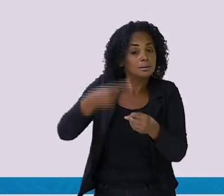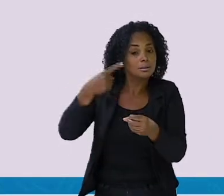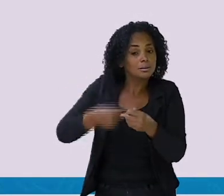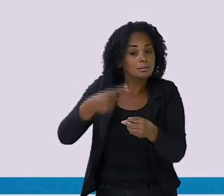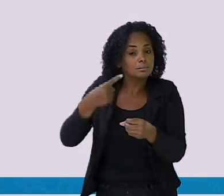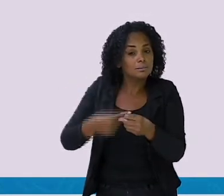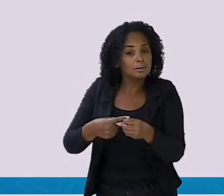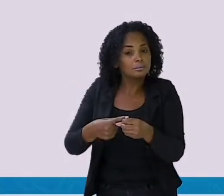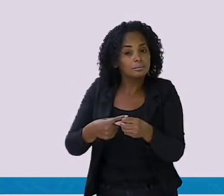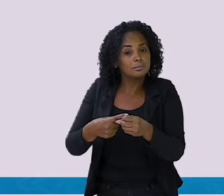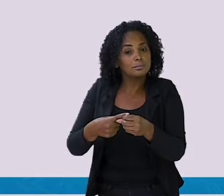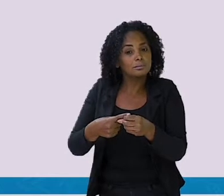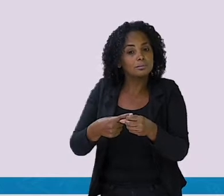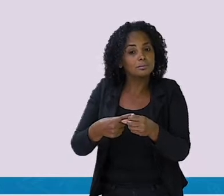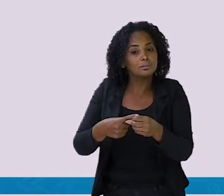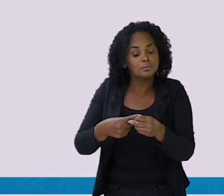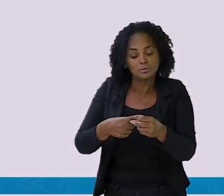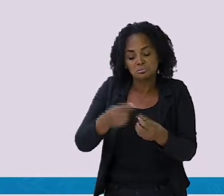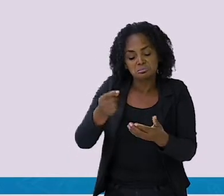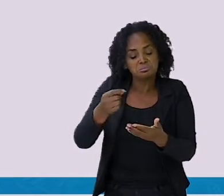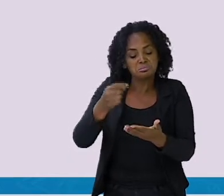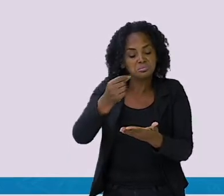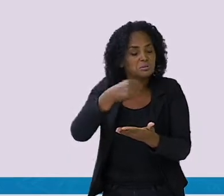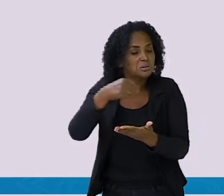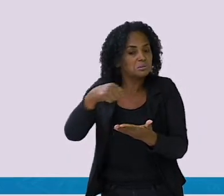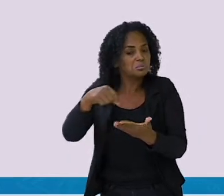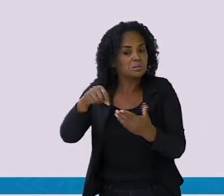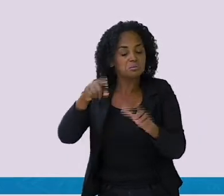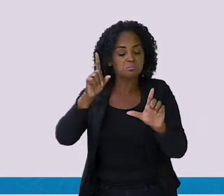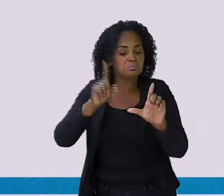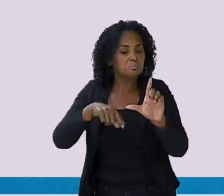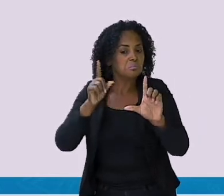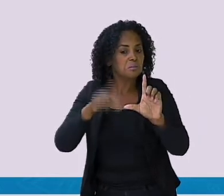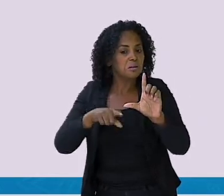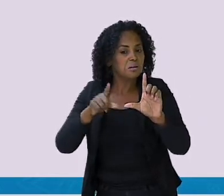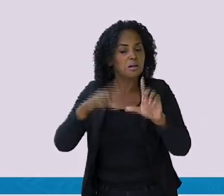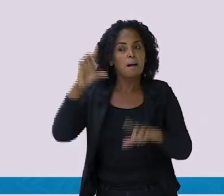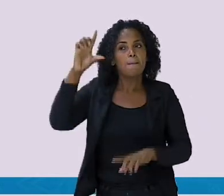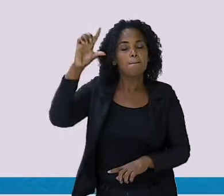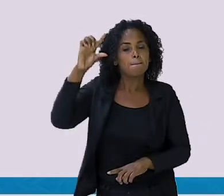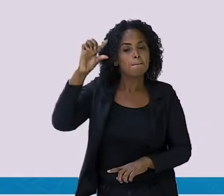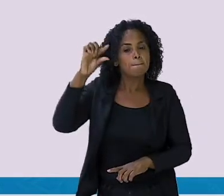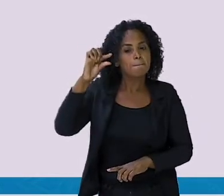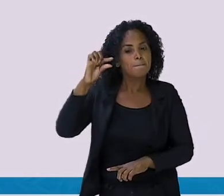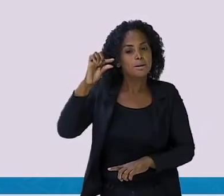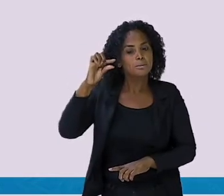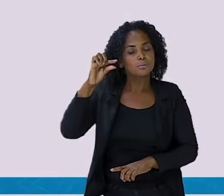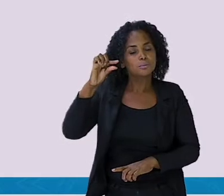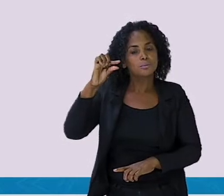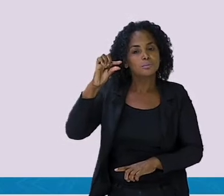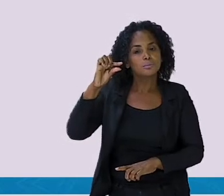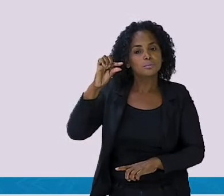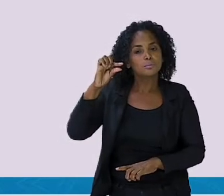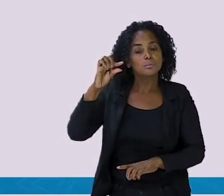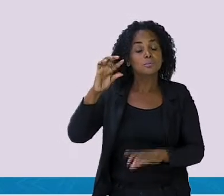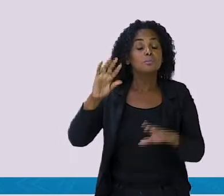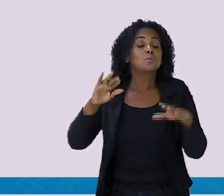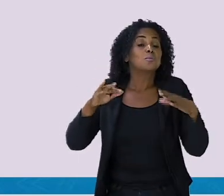a menina, a mesa, já vou usar o artigo, o gato, porque